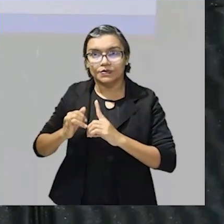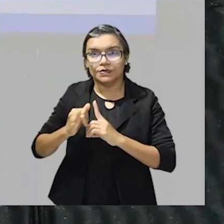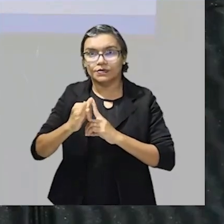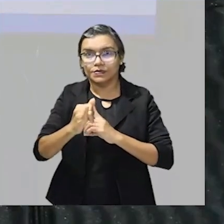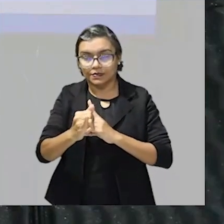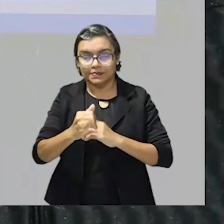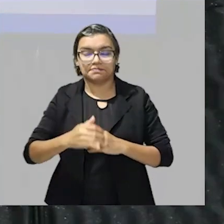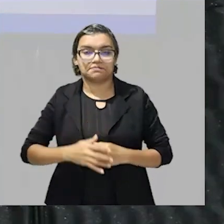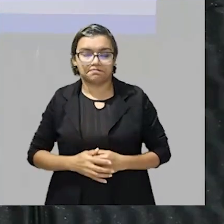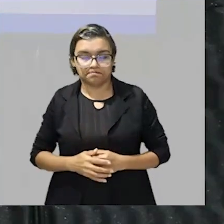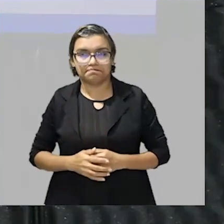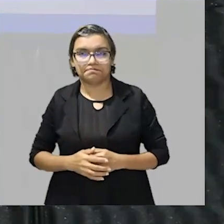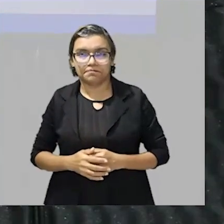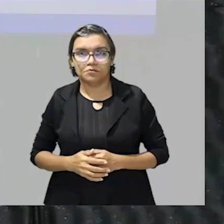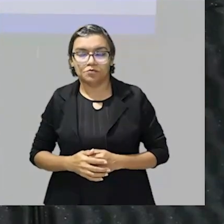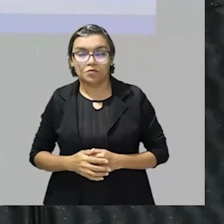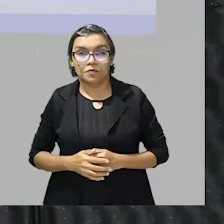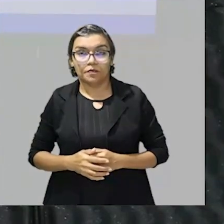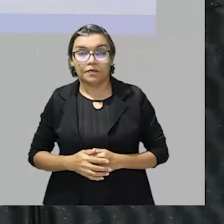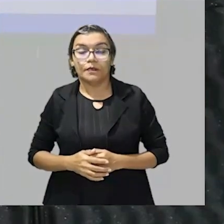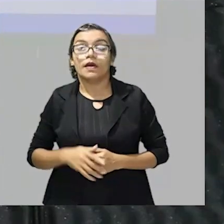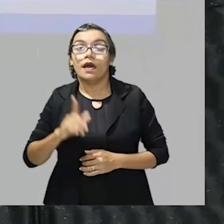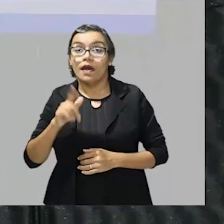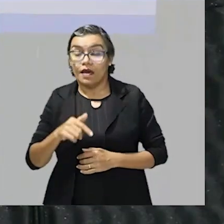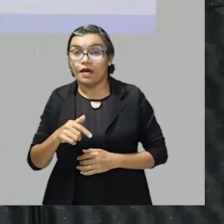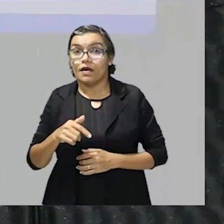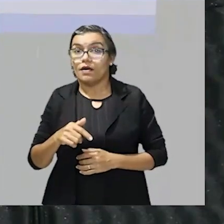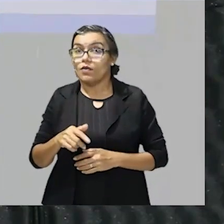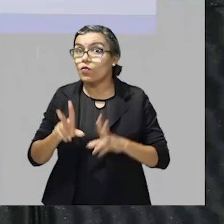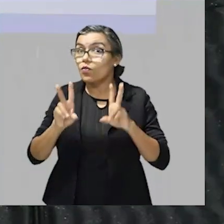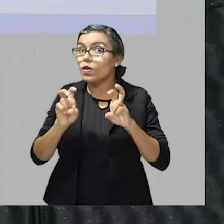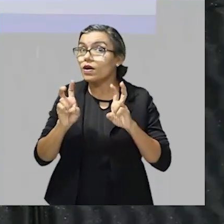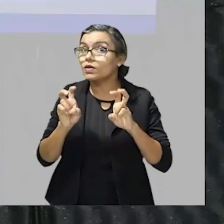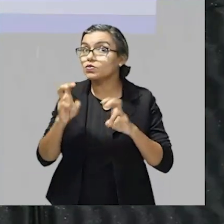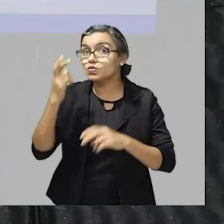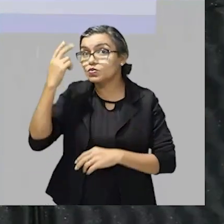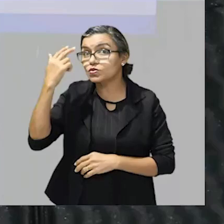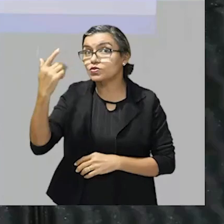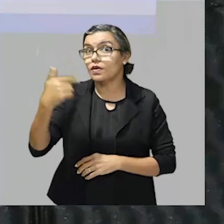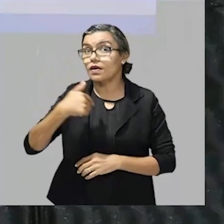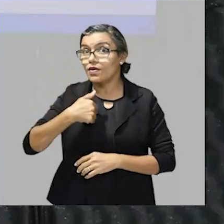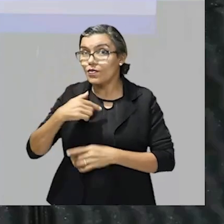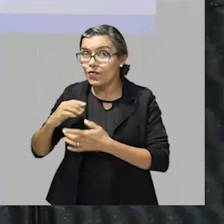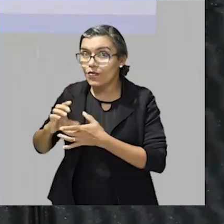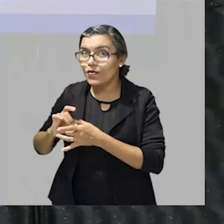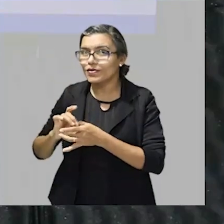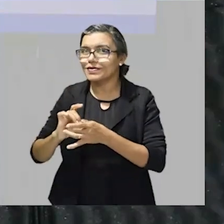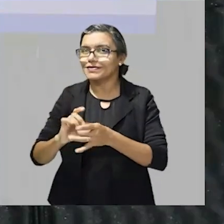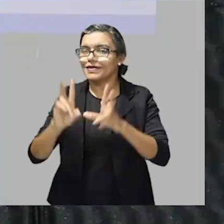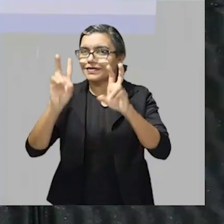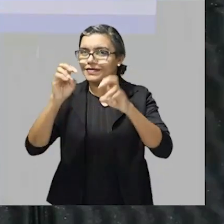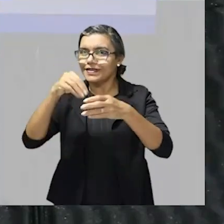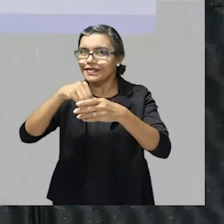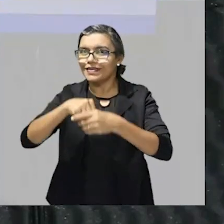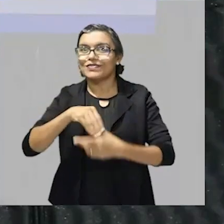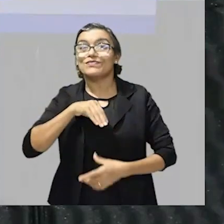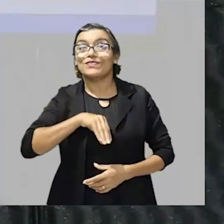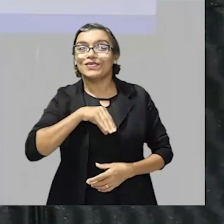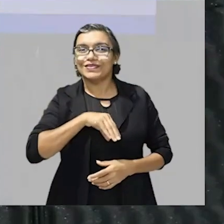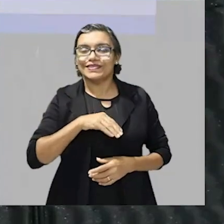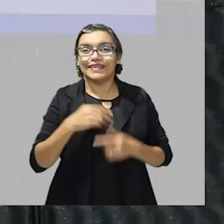esse assunto é um assunto de história Então eu estou contextualizando o assunto dentro da aula de